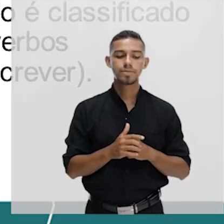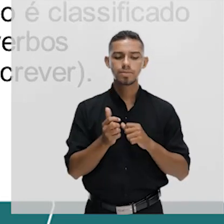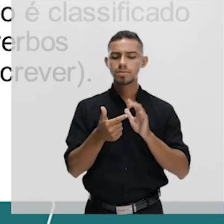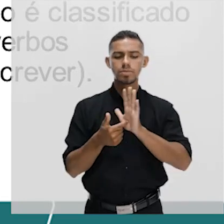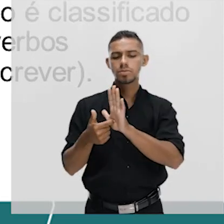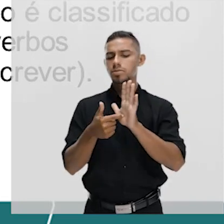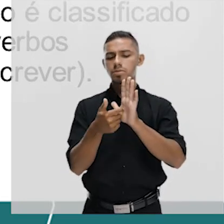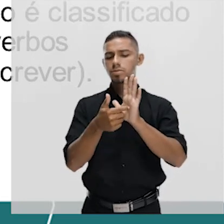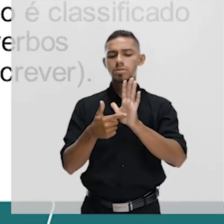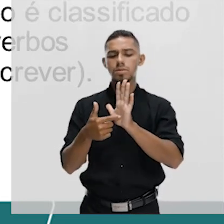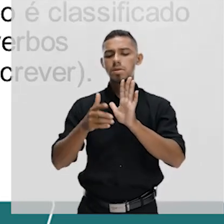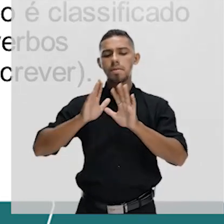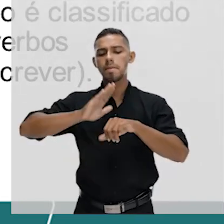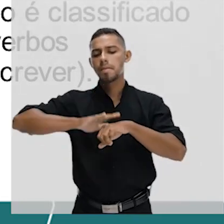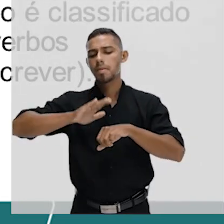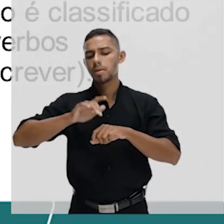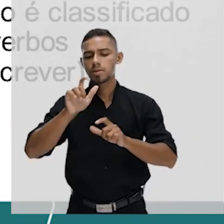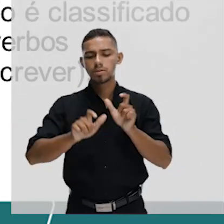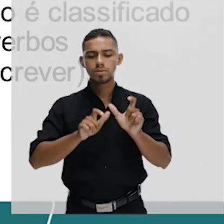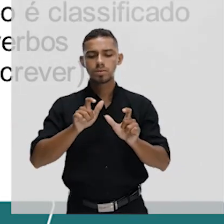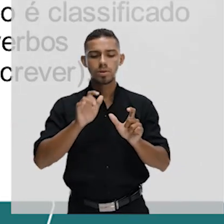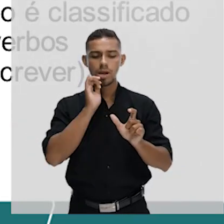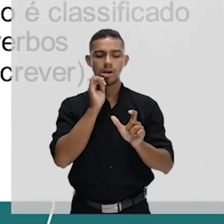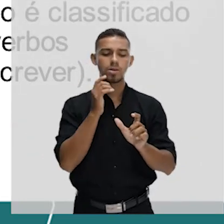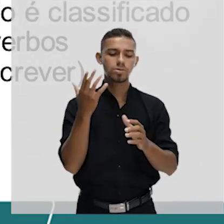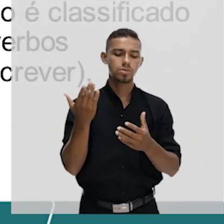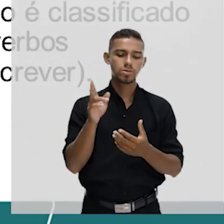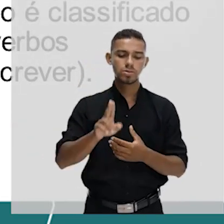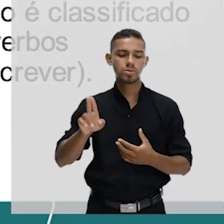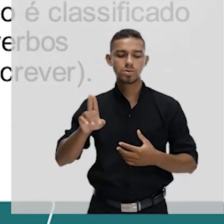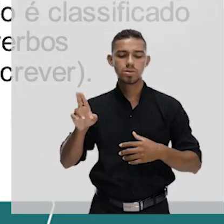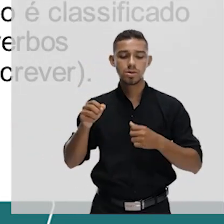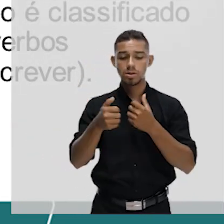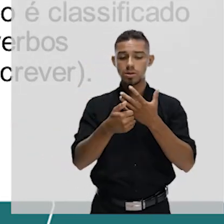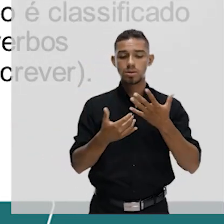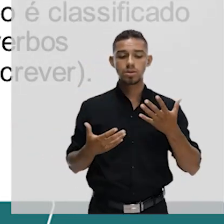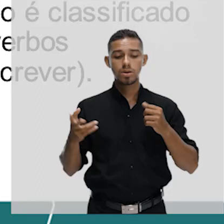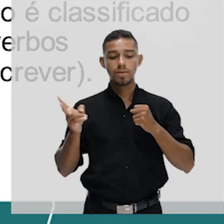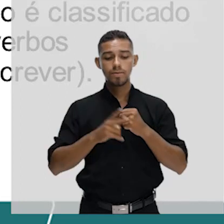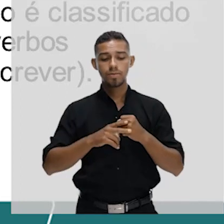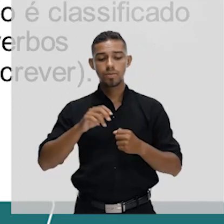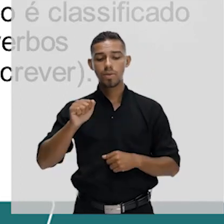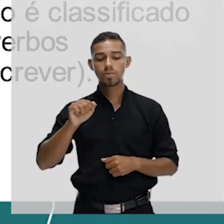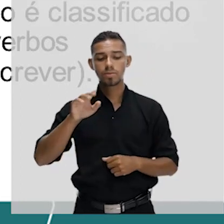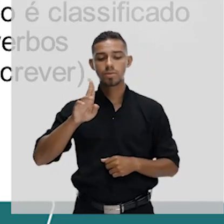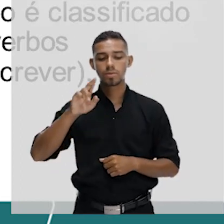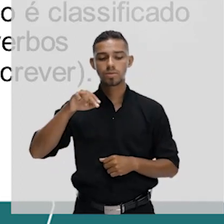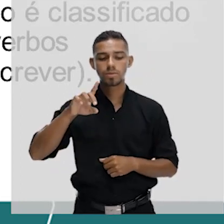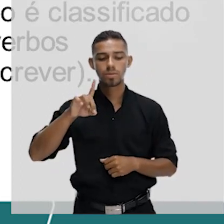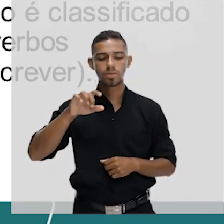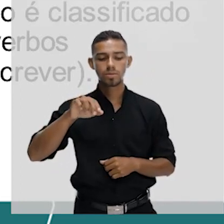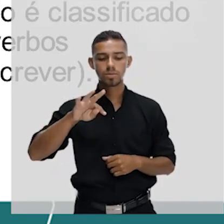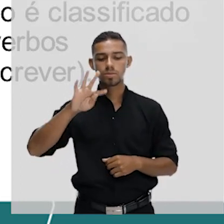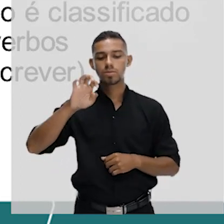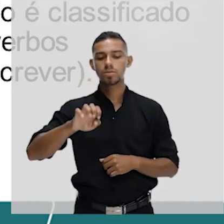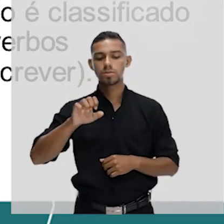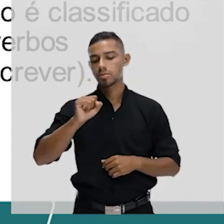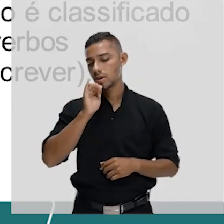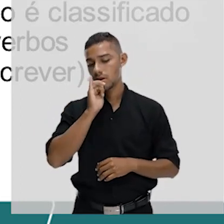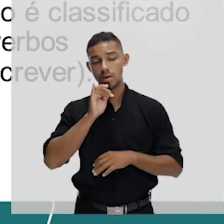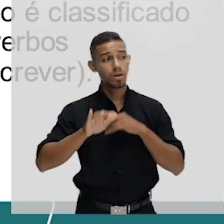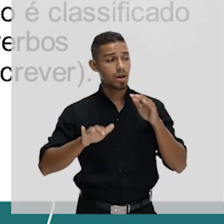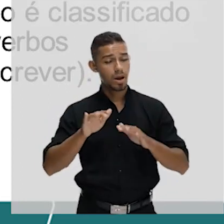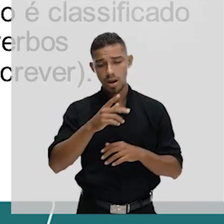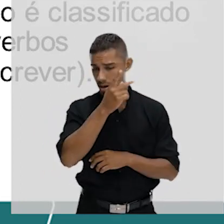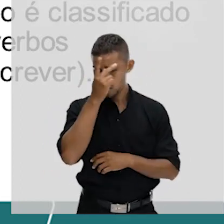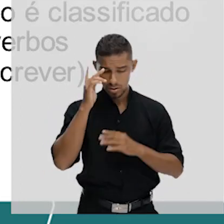apresentar mais do que uma forma, o particípio é classificado como verbo abundante. Importa referir que nem todos